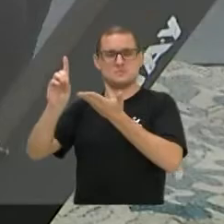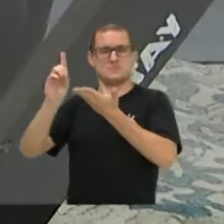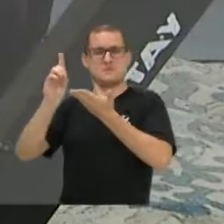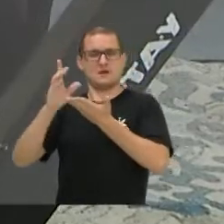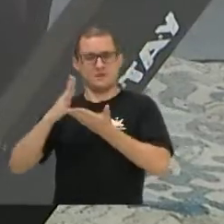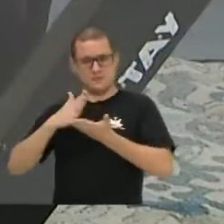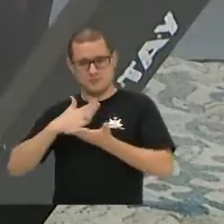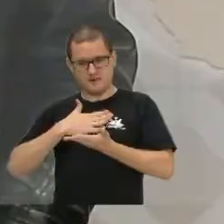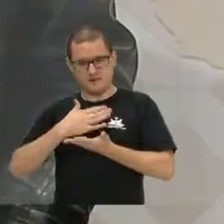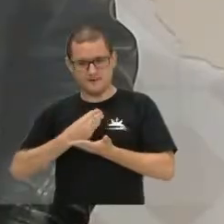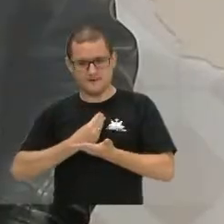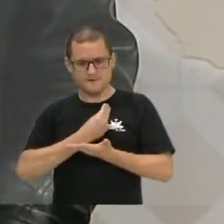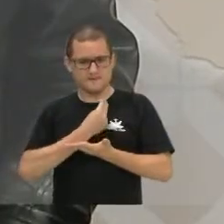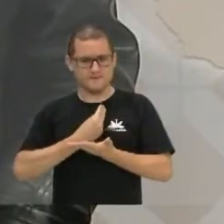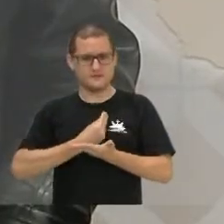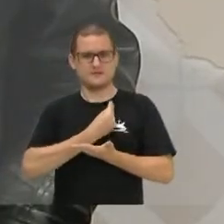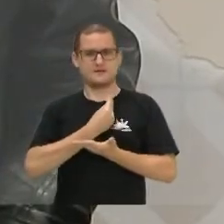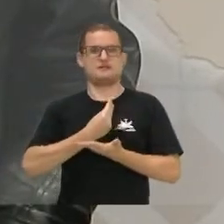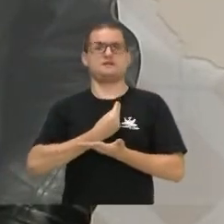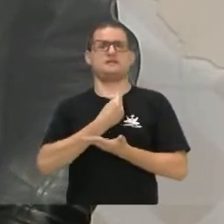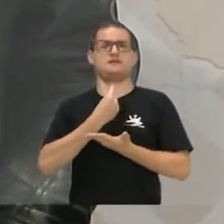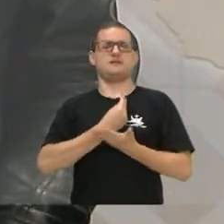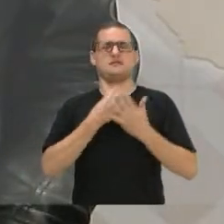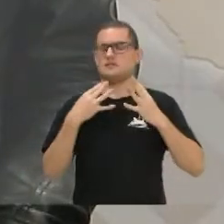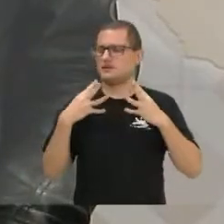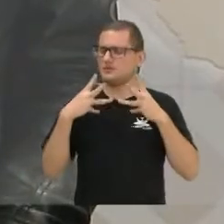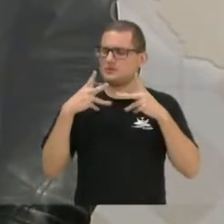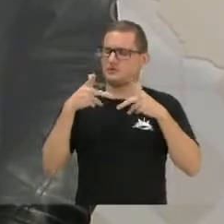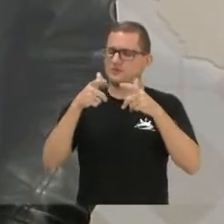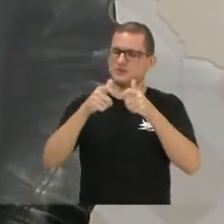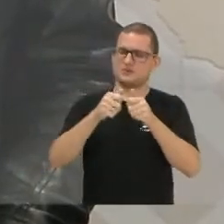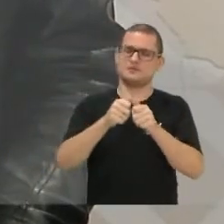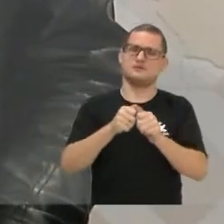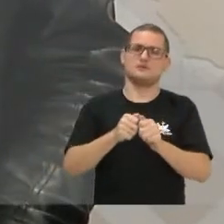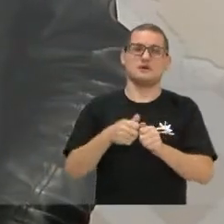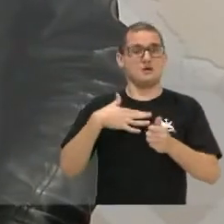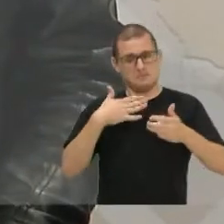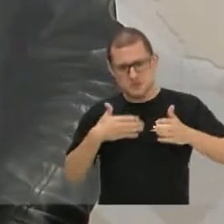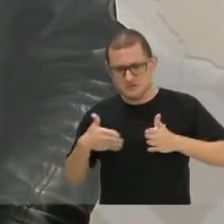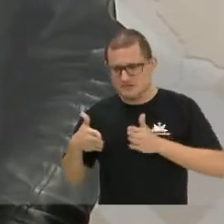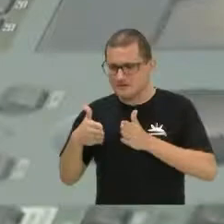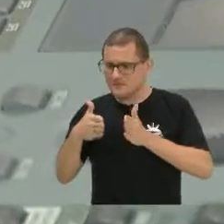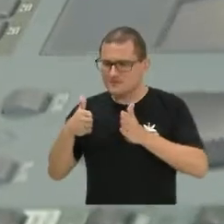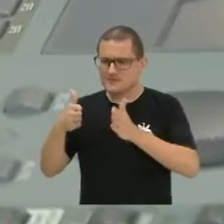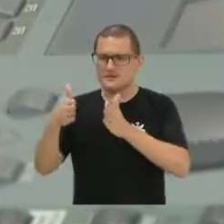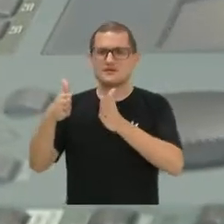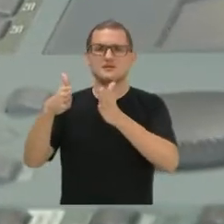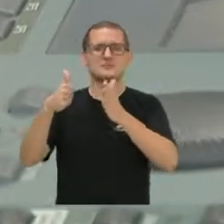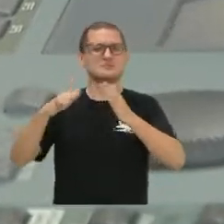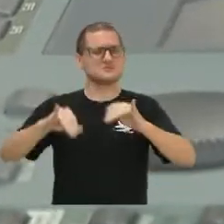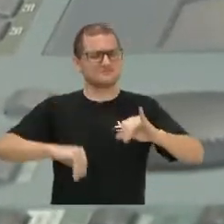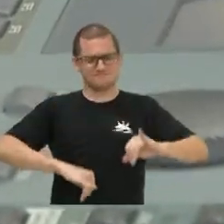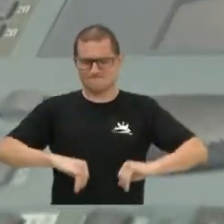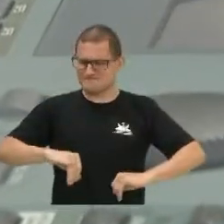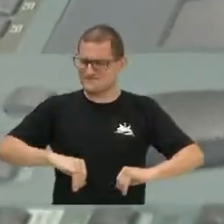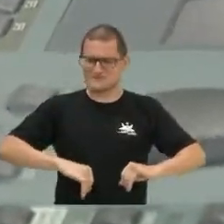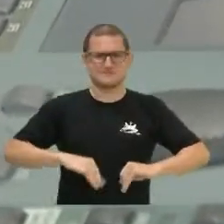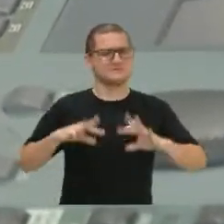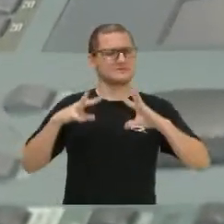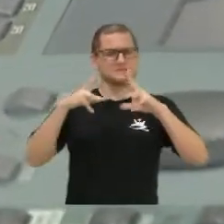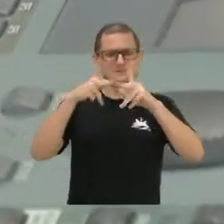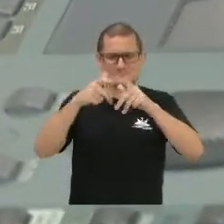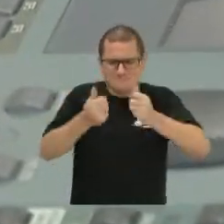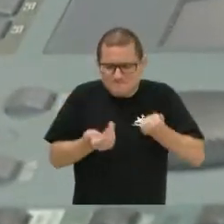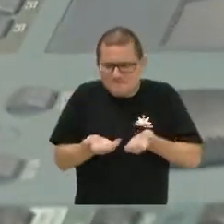ser meus passos em deus meus caminhos